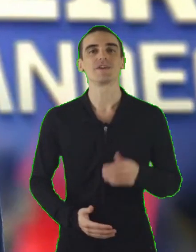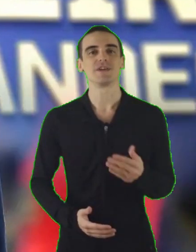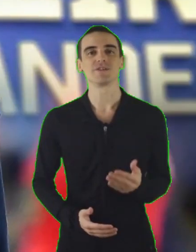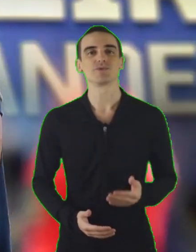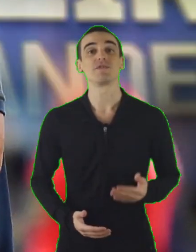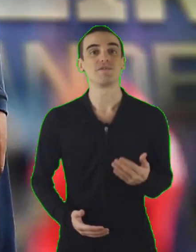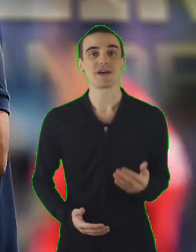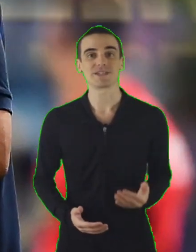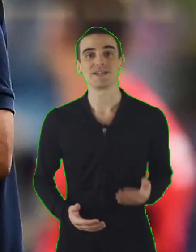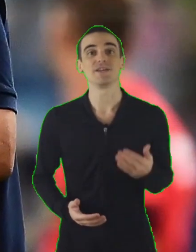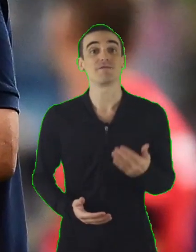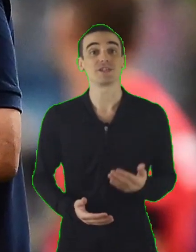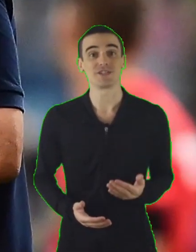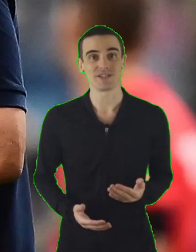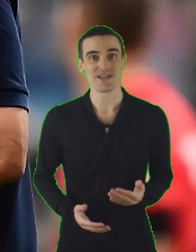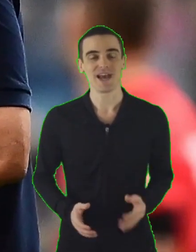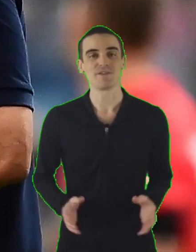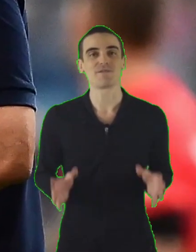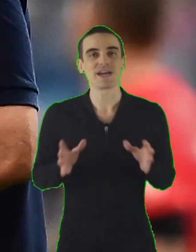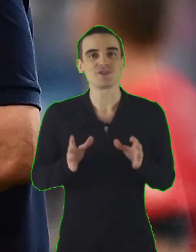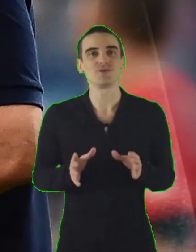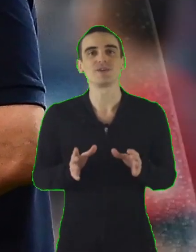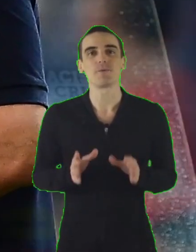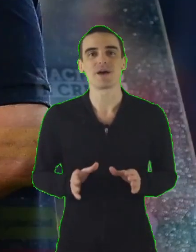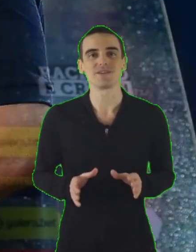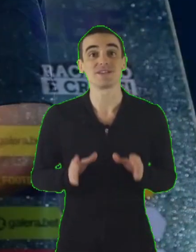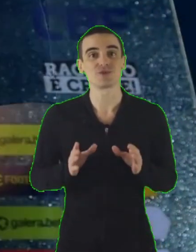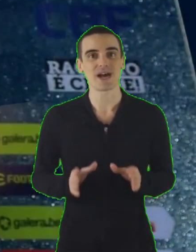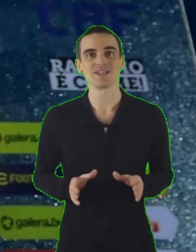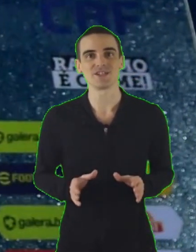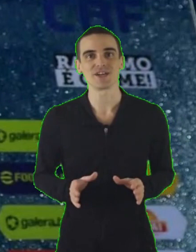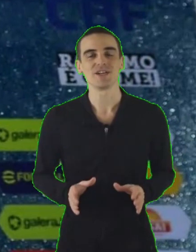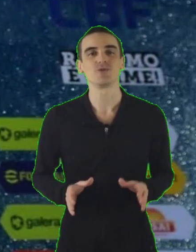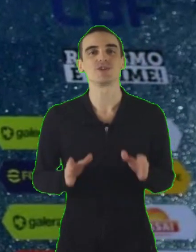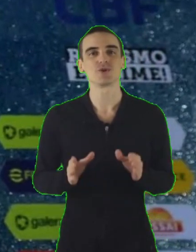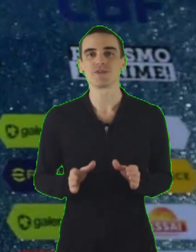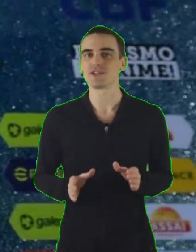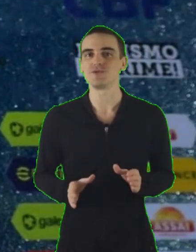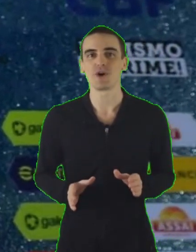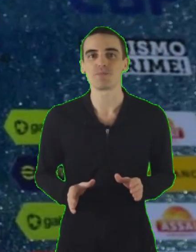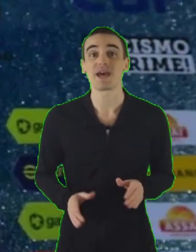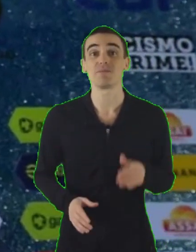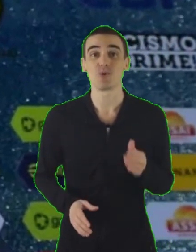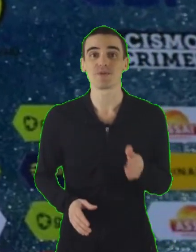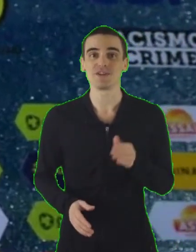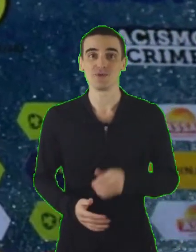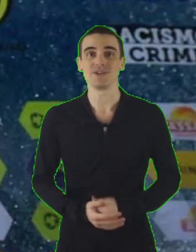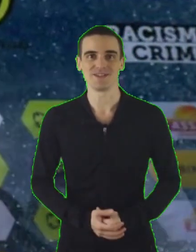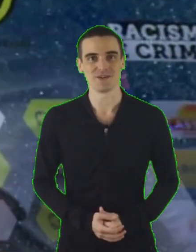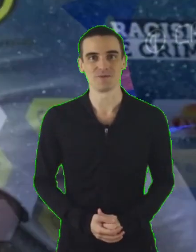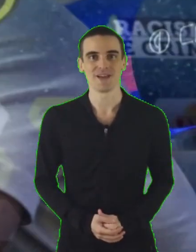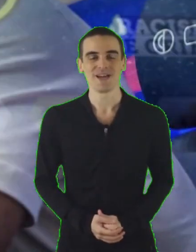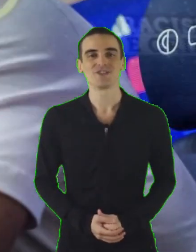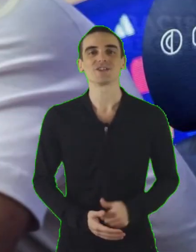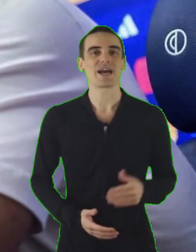O time está apenas 5 pontos distante da zona de rebaixamento e ocupa o 13º lugar na tabela. O Cruzeiro enfrenta o São Paulo nesta